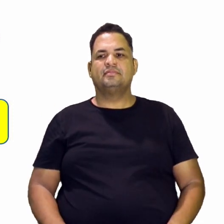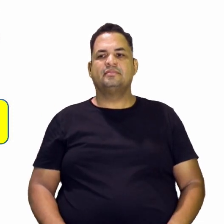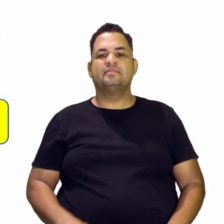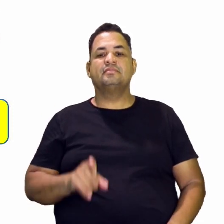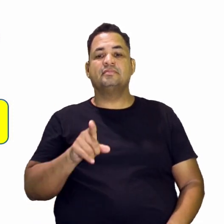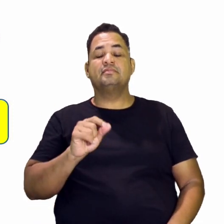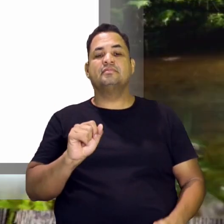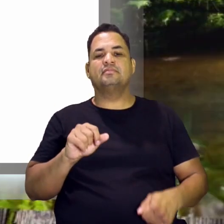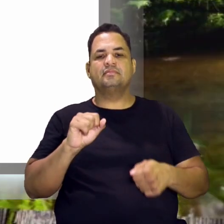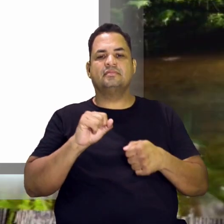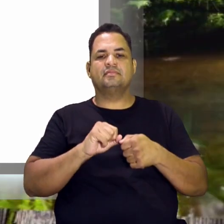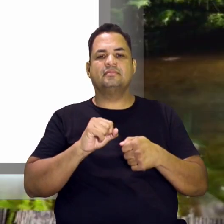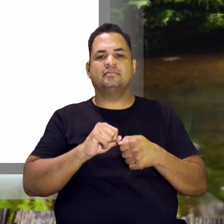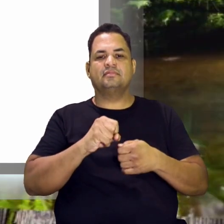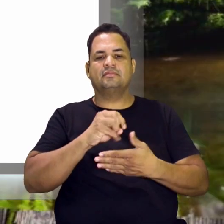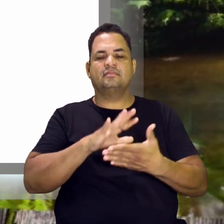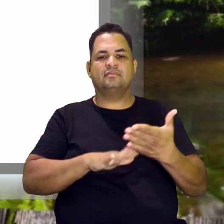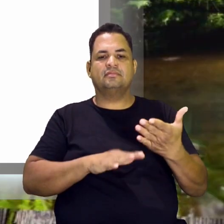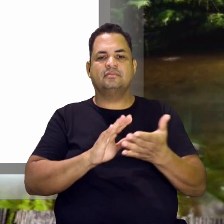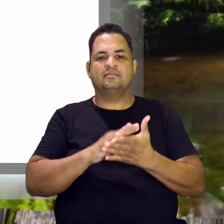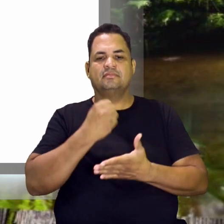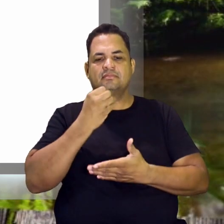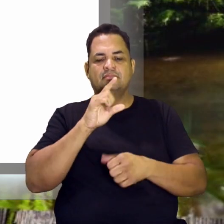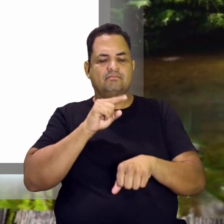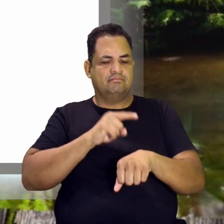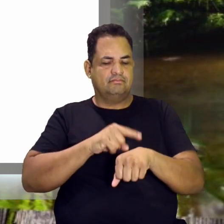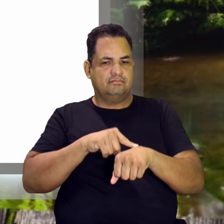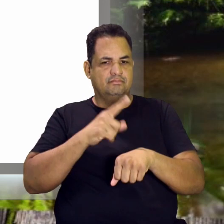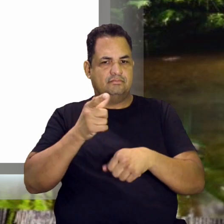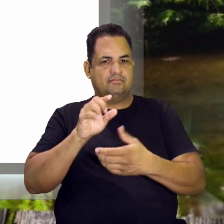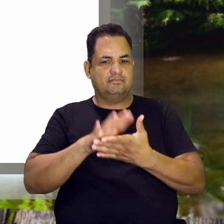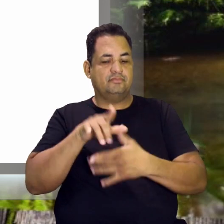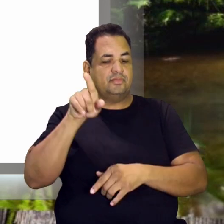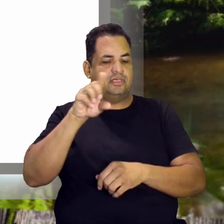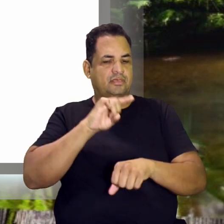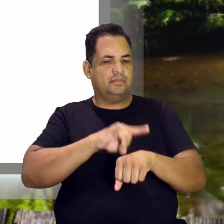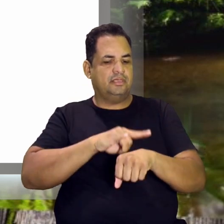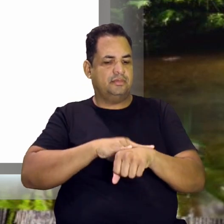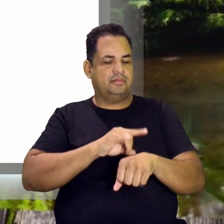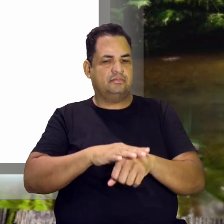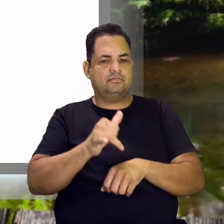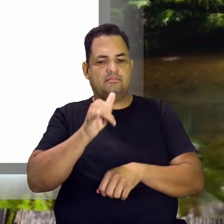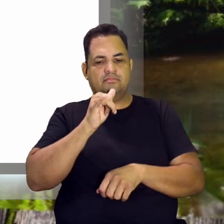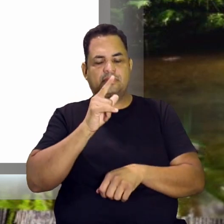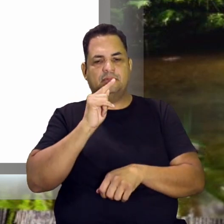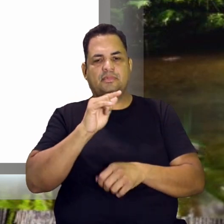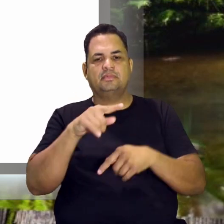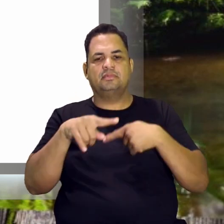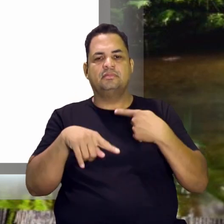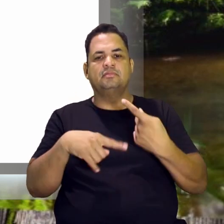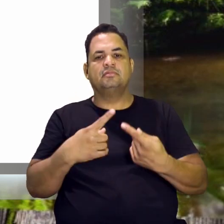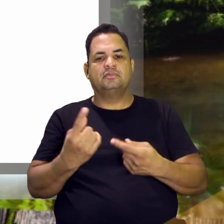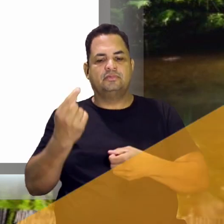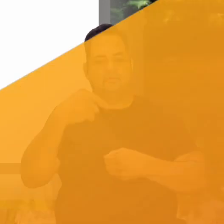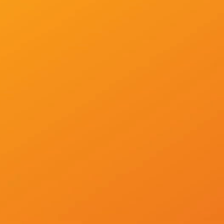você para nossa atividade, tá bom? Vou dar um tempinho. Vai lá no banheiro rapidinho, bebe uma água e já foi. Vamos